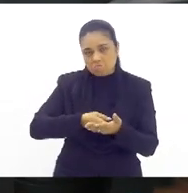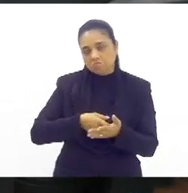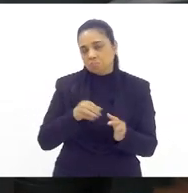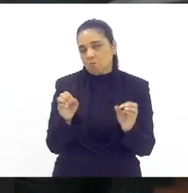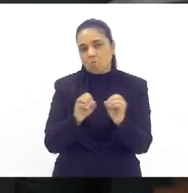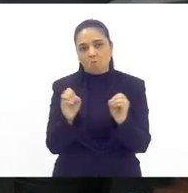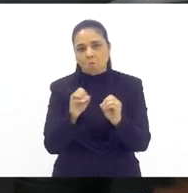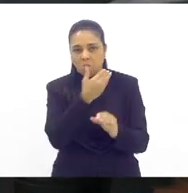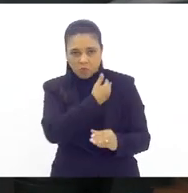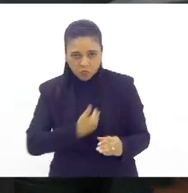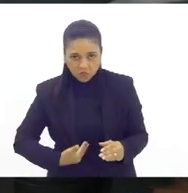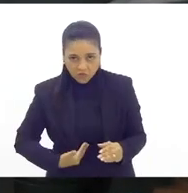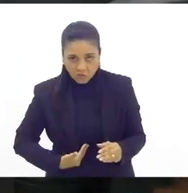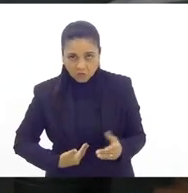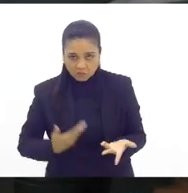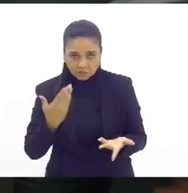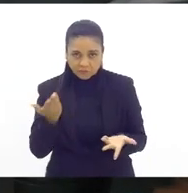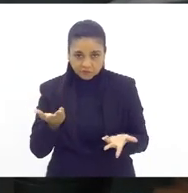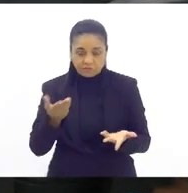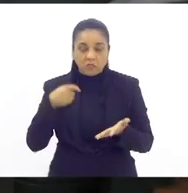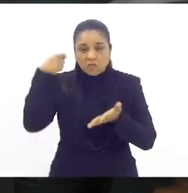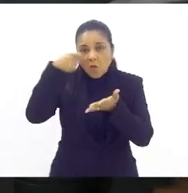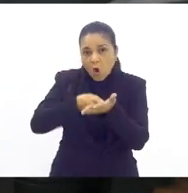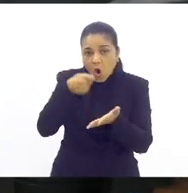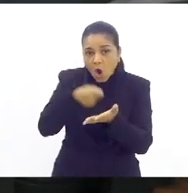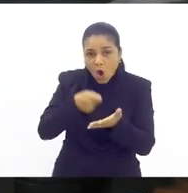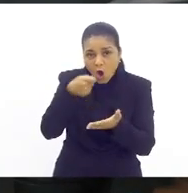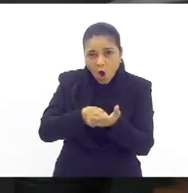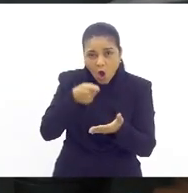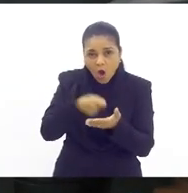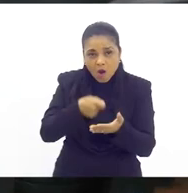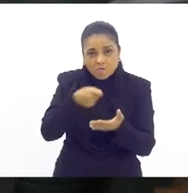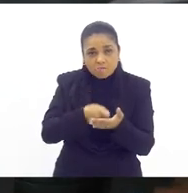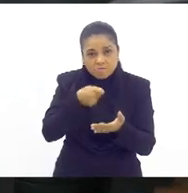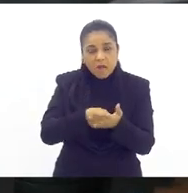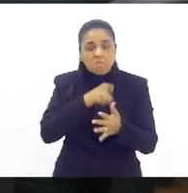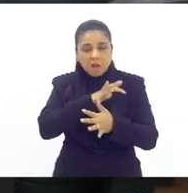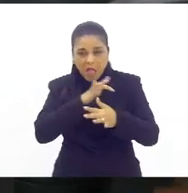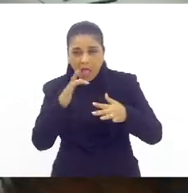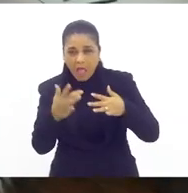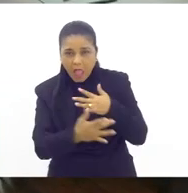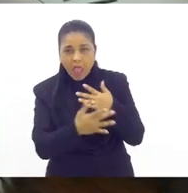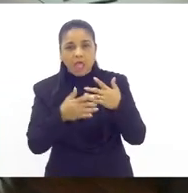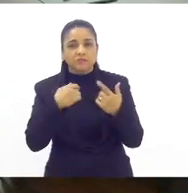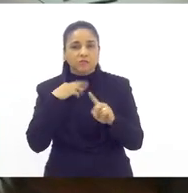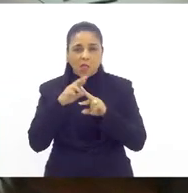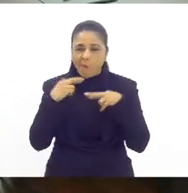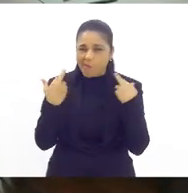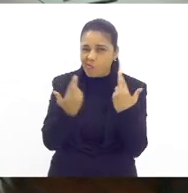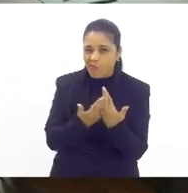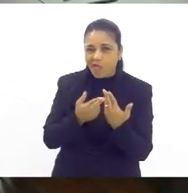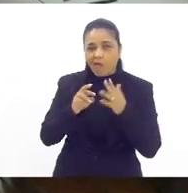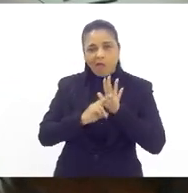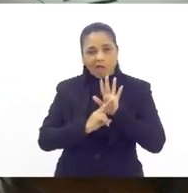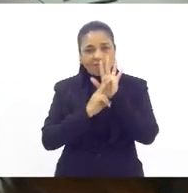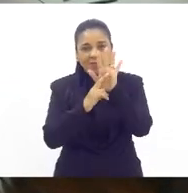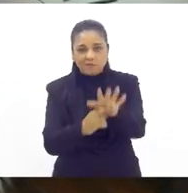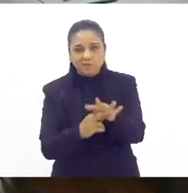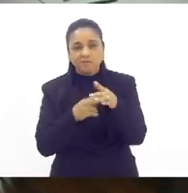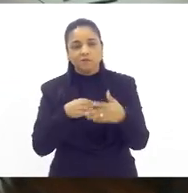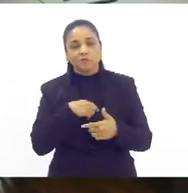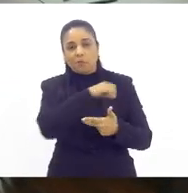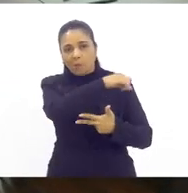pelo governo essa é outra cobrança que nós temos sistematicamente feita através das nossas redes através das nossas reuniões com representantes do Poder